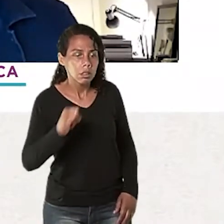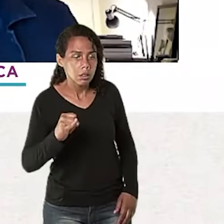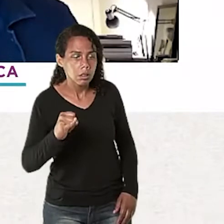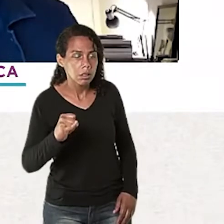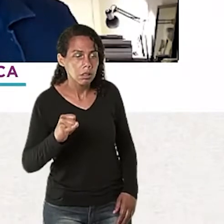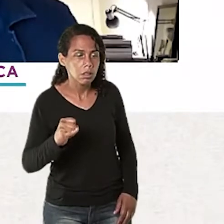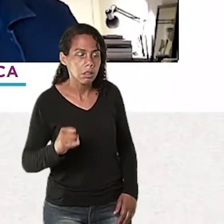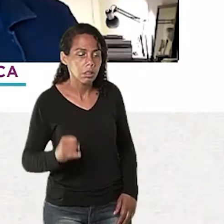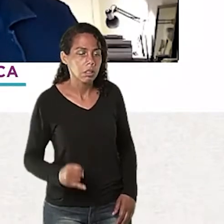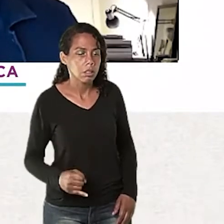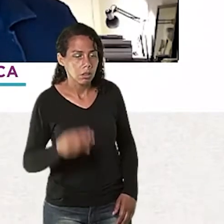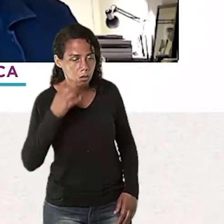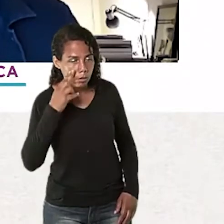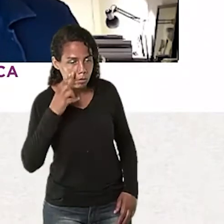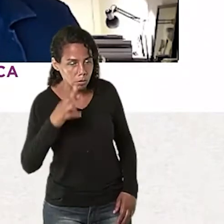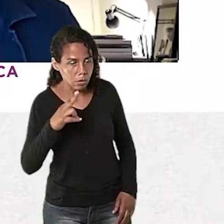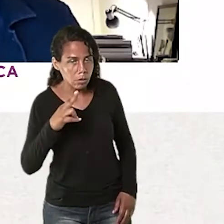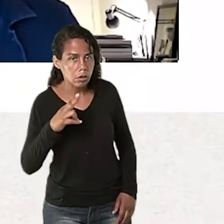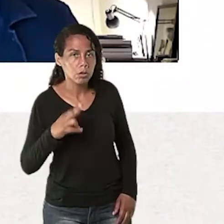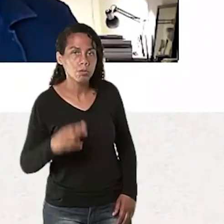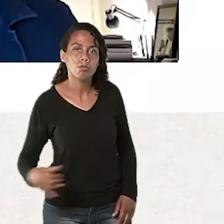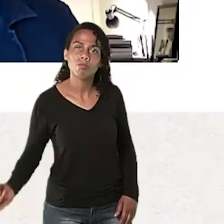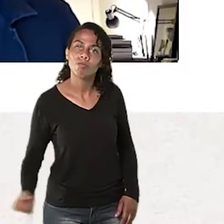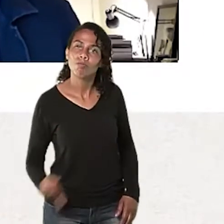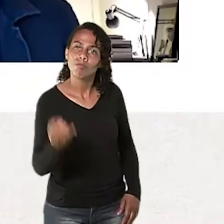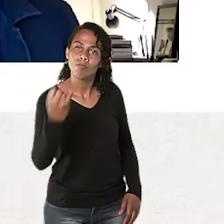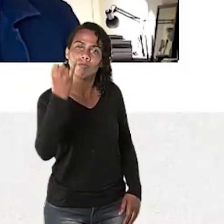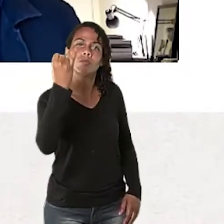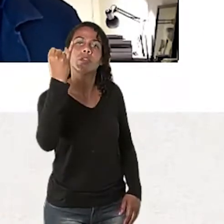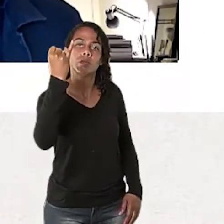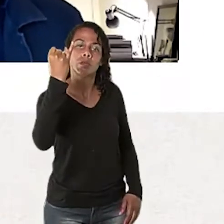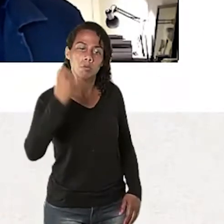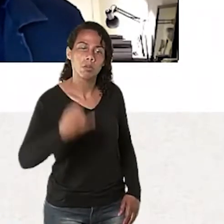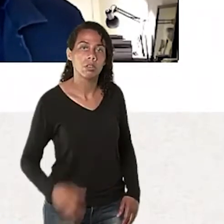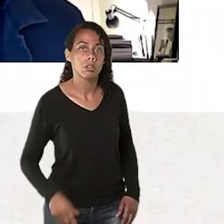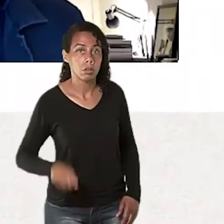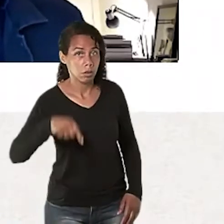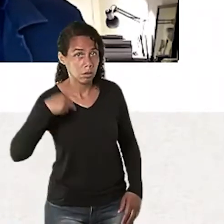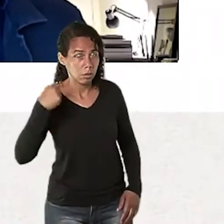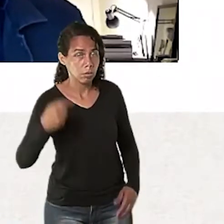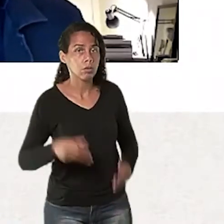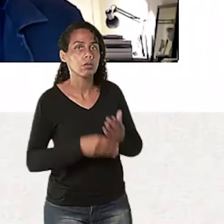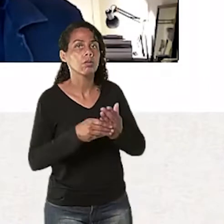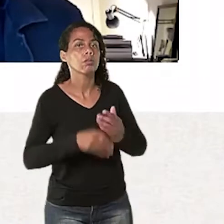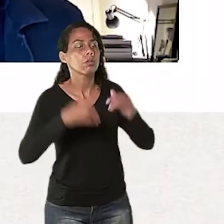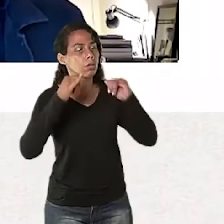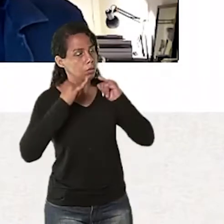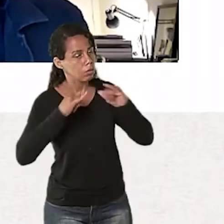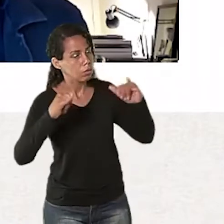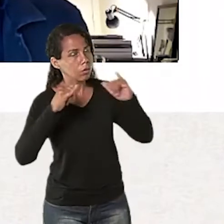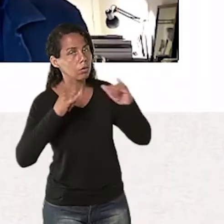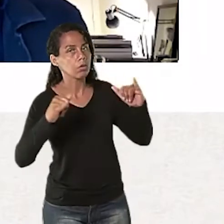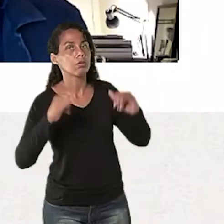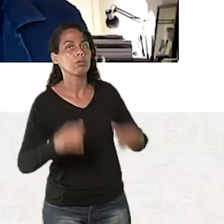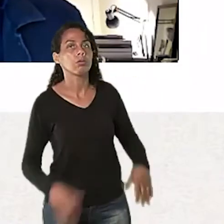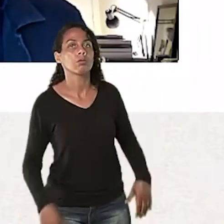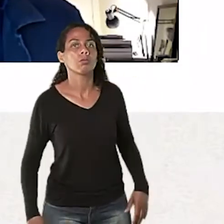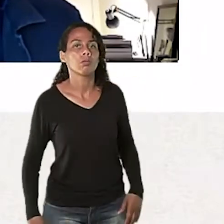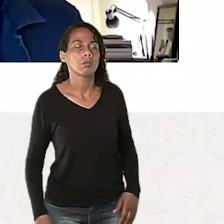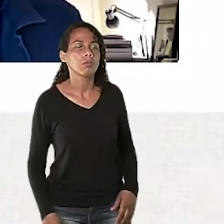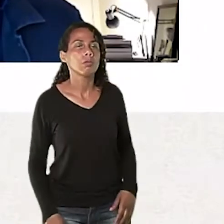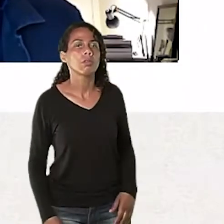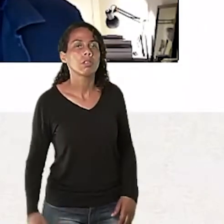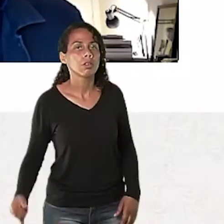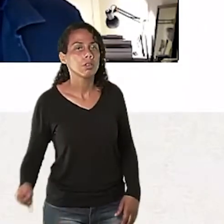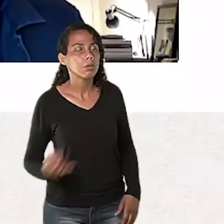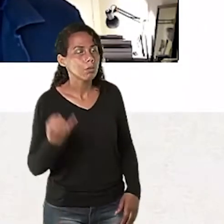gostei. Isso é uma coisa também para a gente refletir, né? Uhum. Você editorializa,